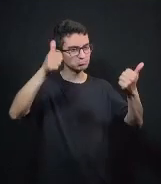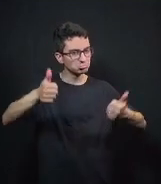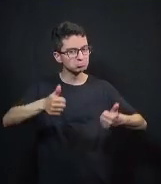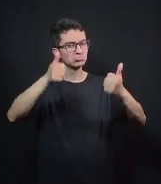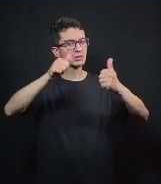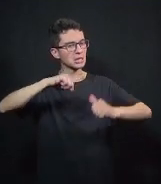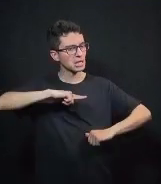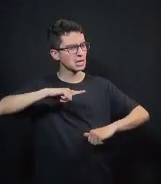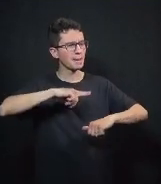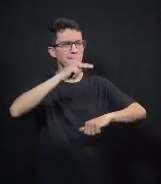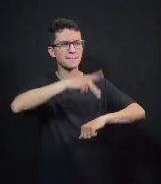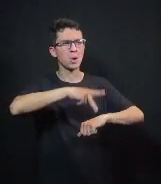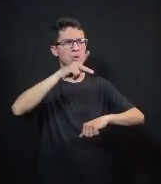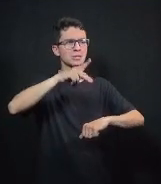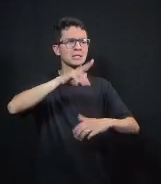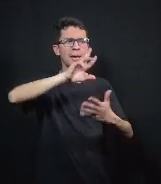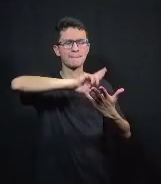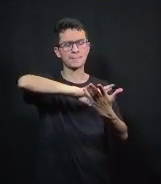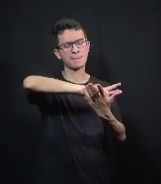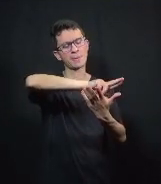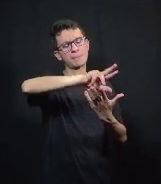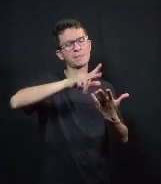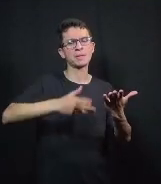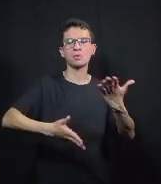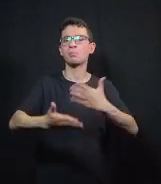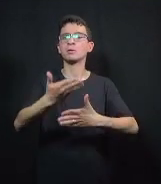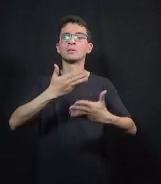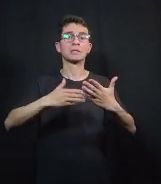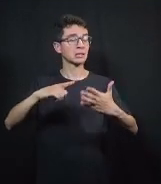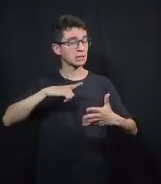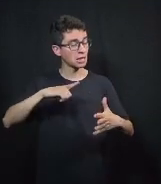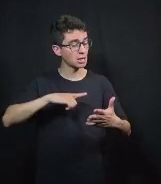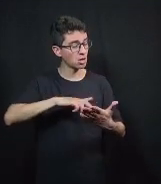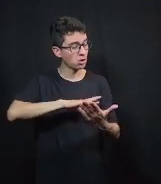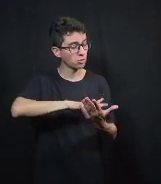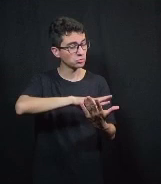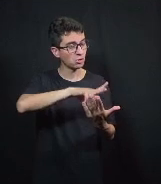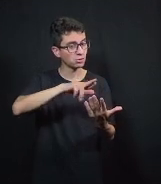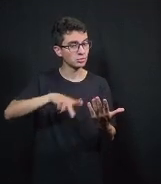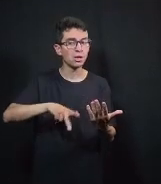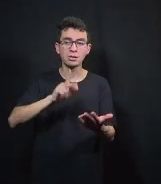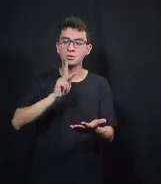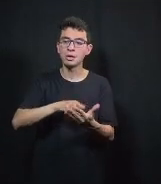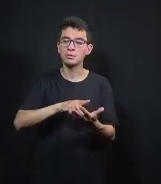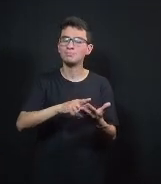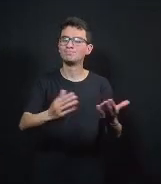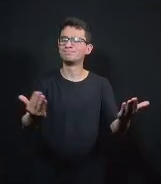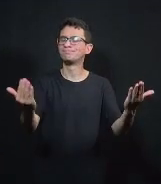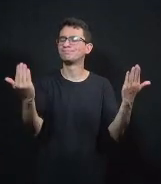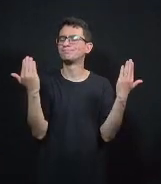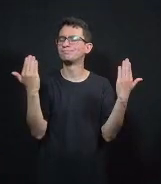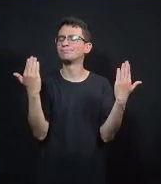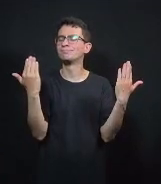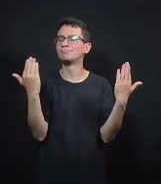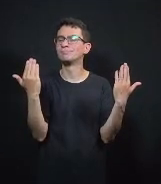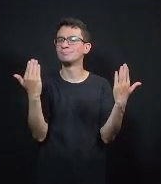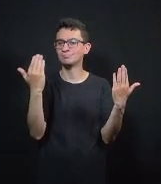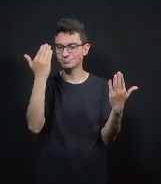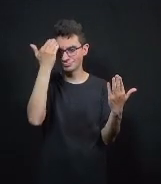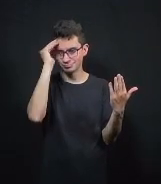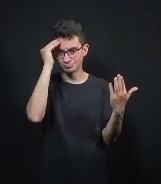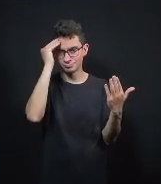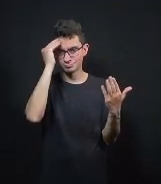pós-graduação, e compartilhando coisas que altamente duvidosas. Então,